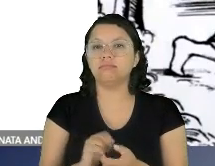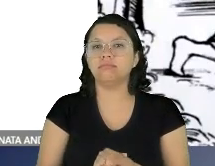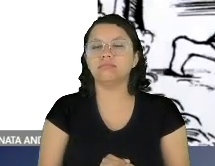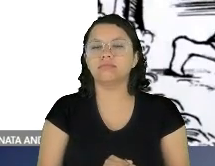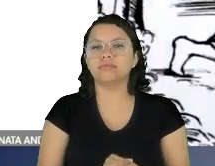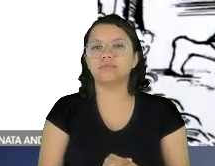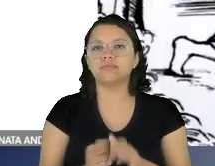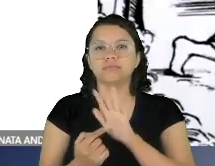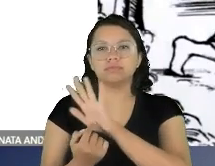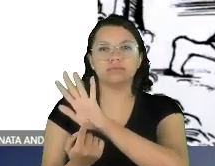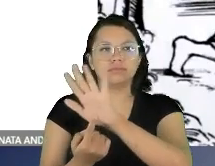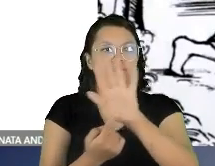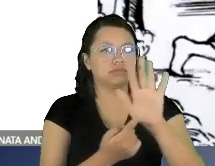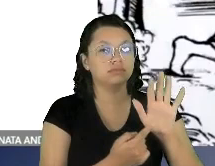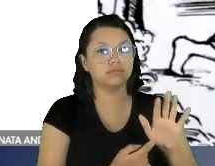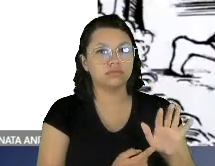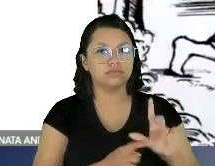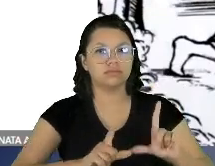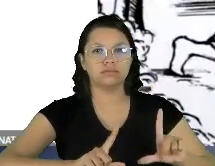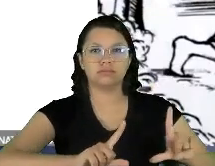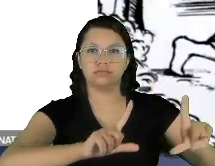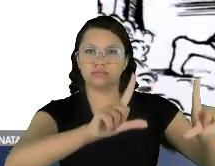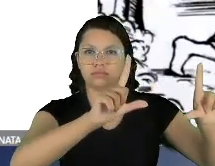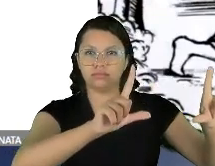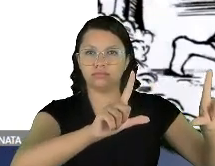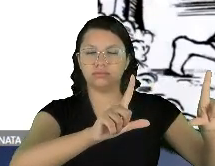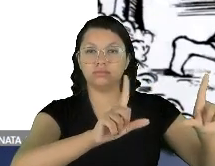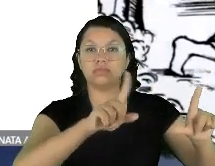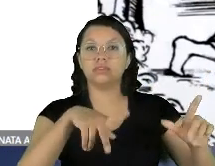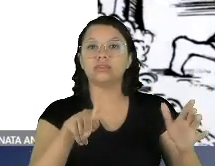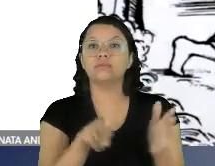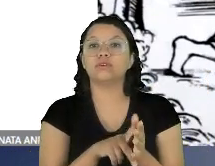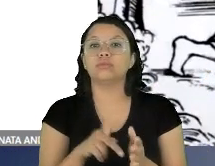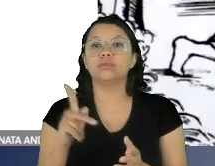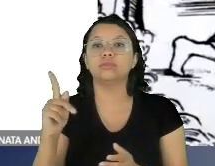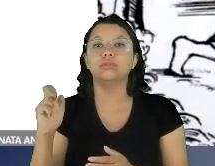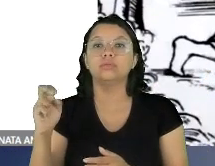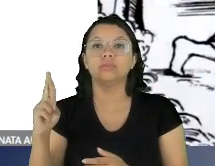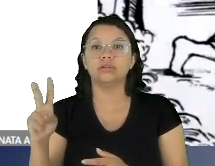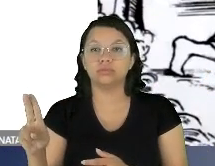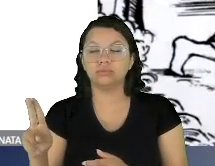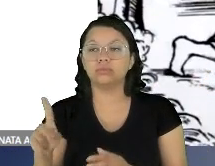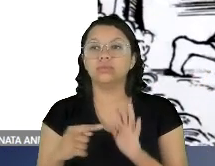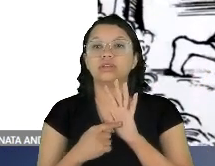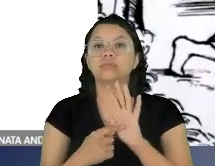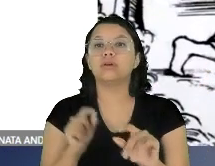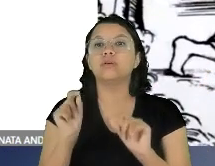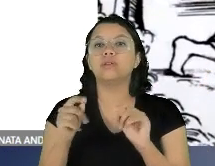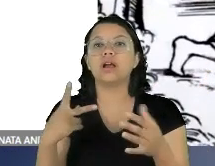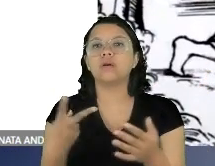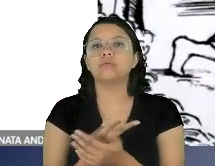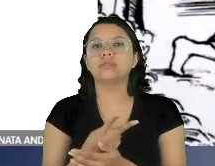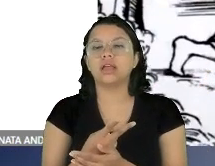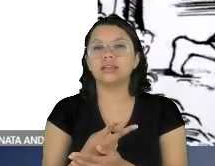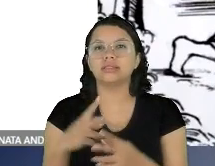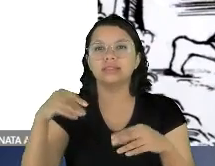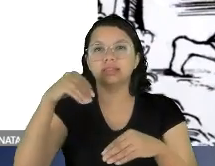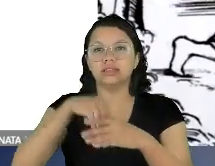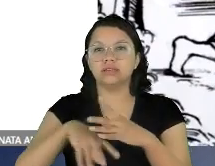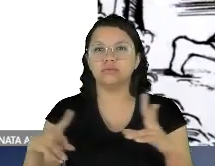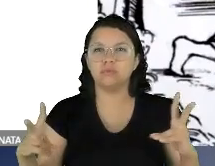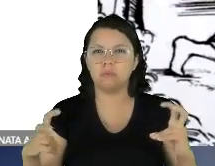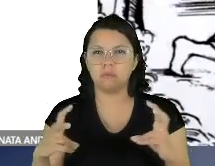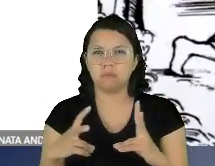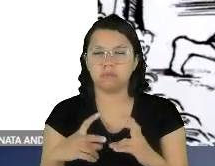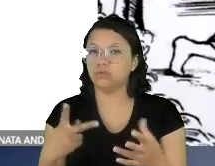Eu trouxe para vocês esse quadro, é um quadro peruano, que mostra o que acontece numa guerra, mas